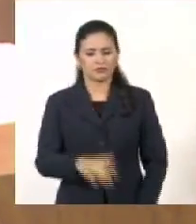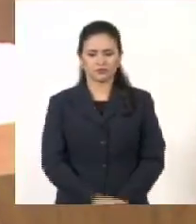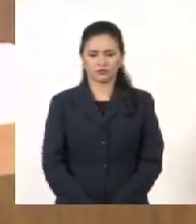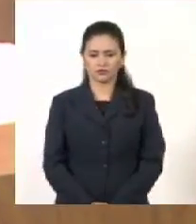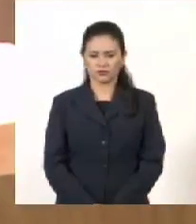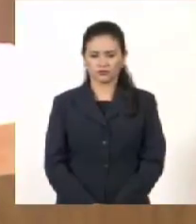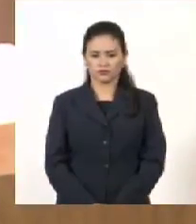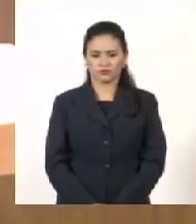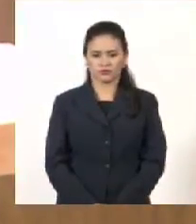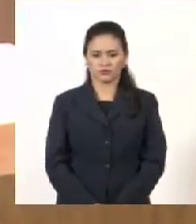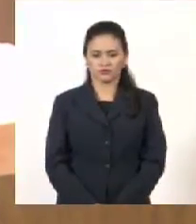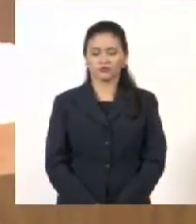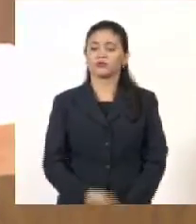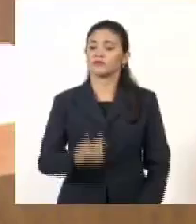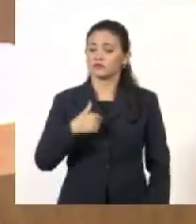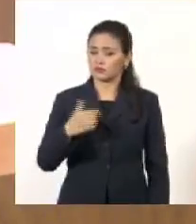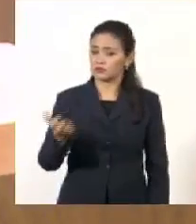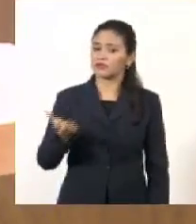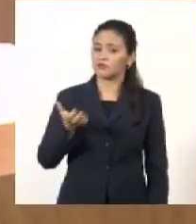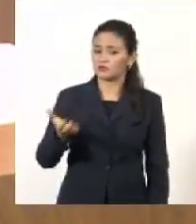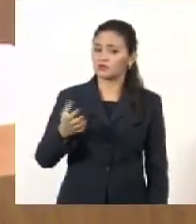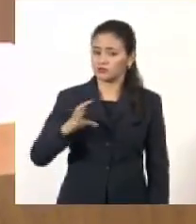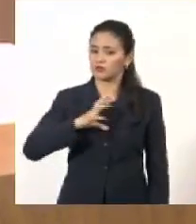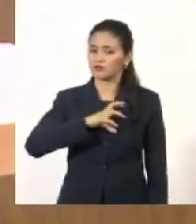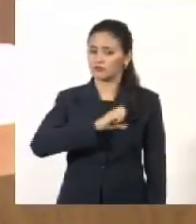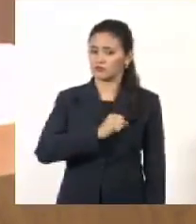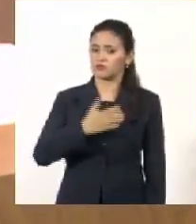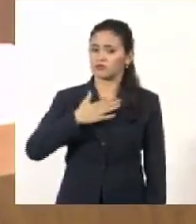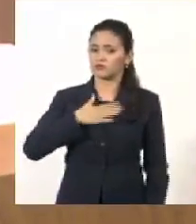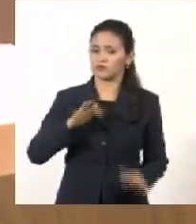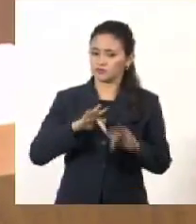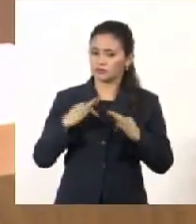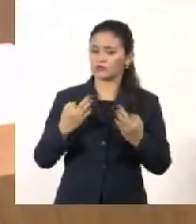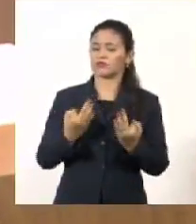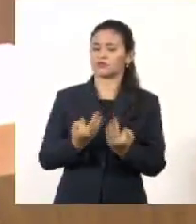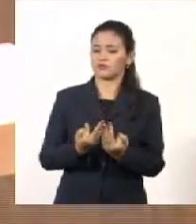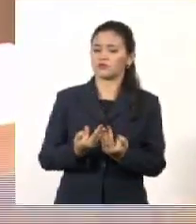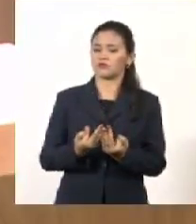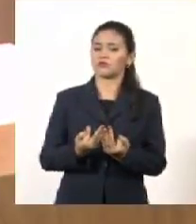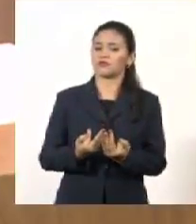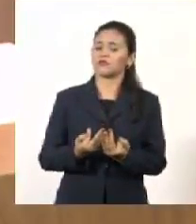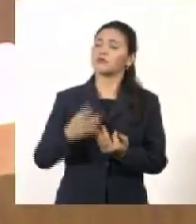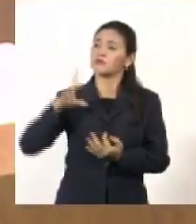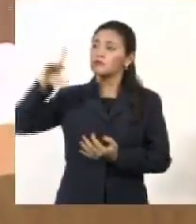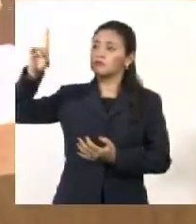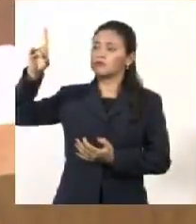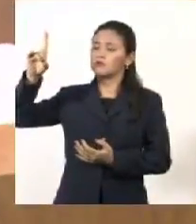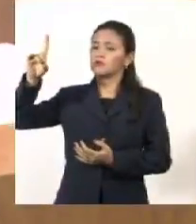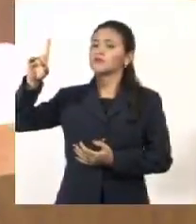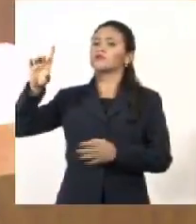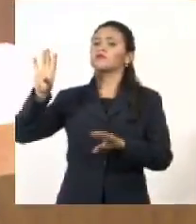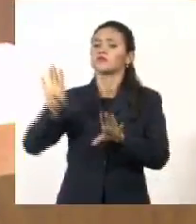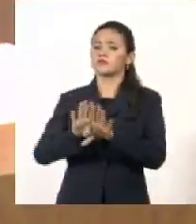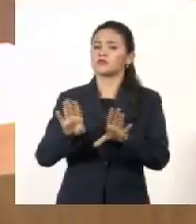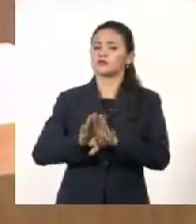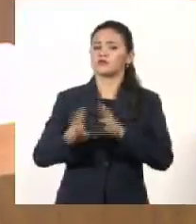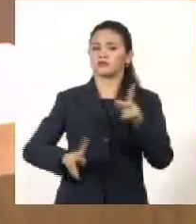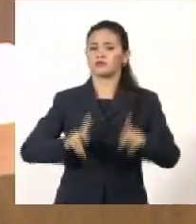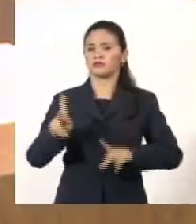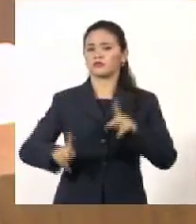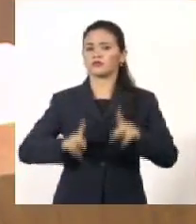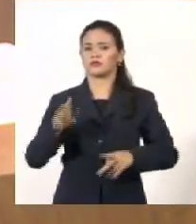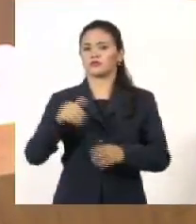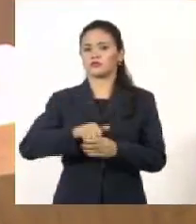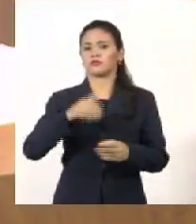Eu quero que me ame a minha família, Deus, e depois o povo que me colocou aqui. E eu não vou